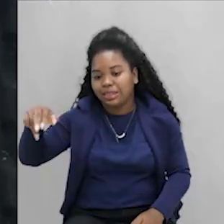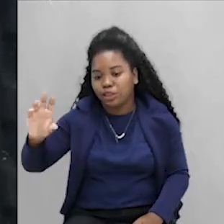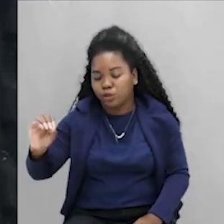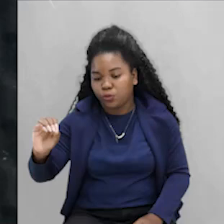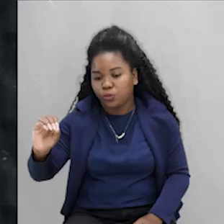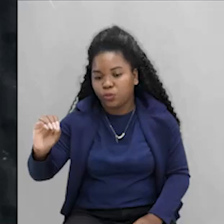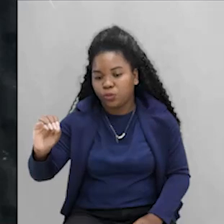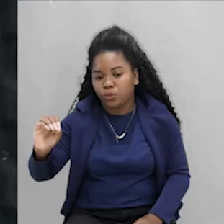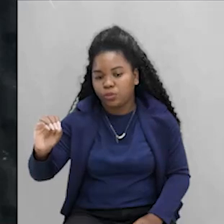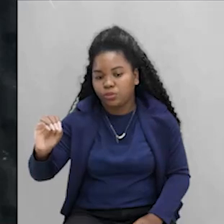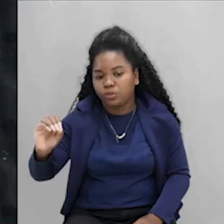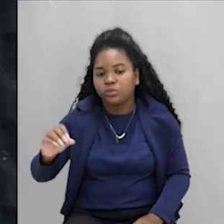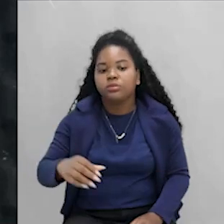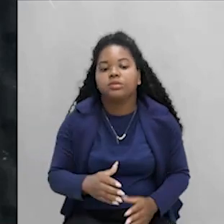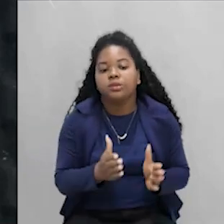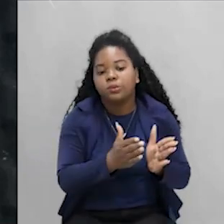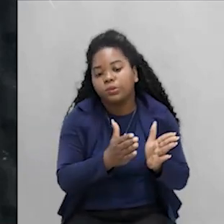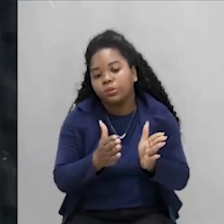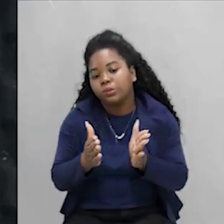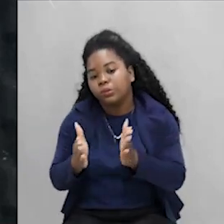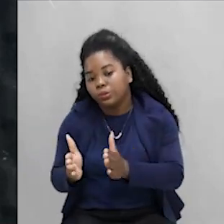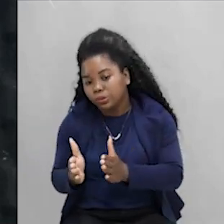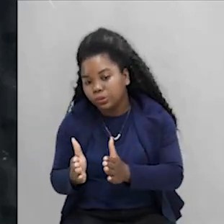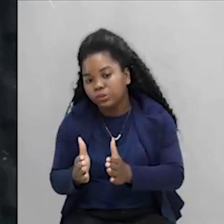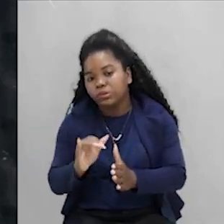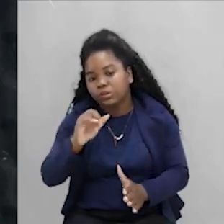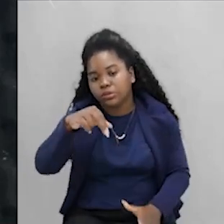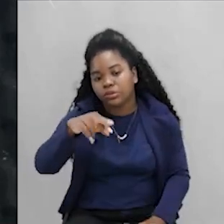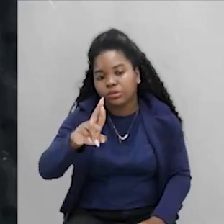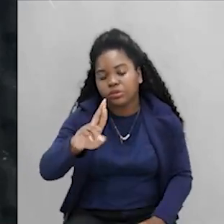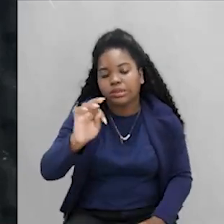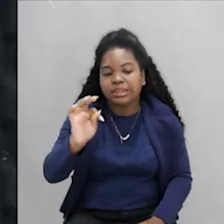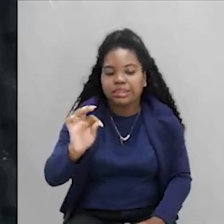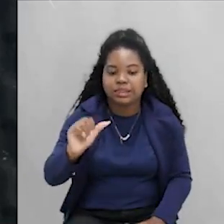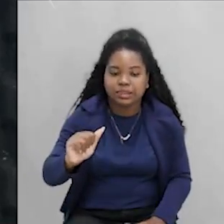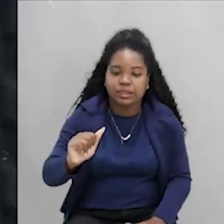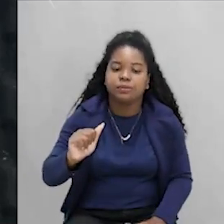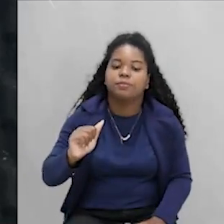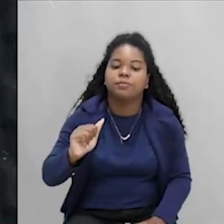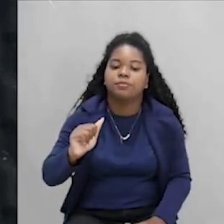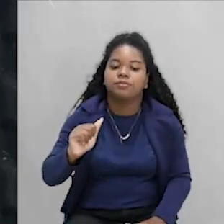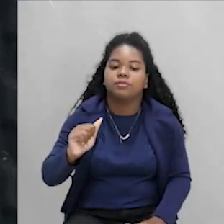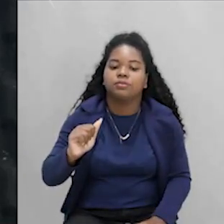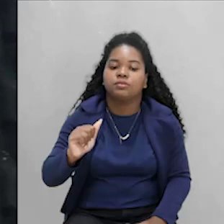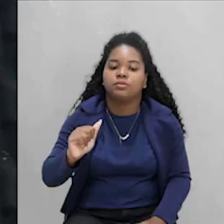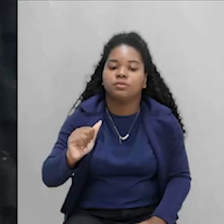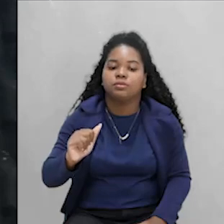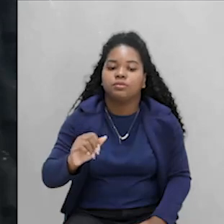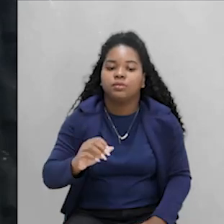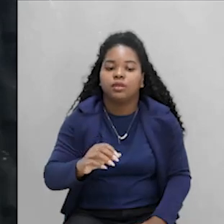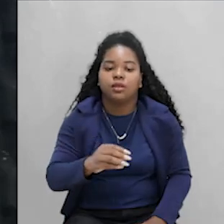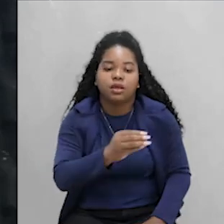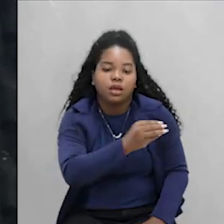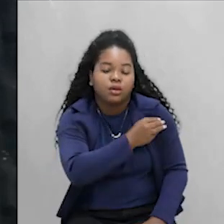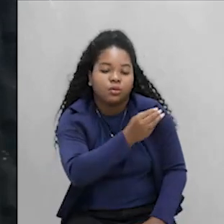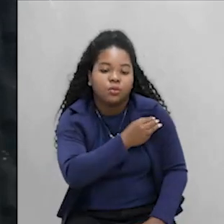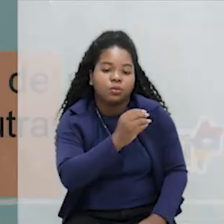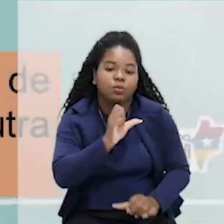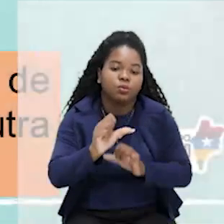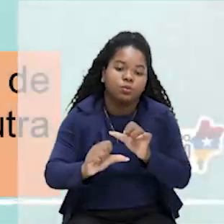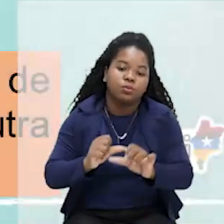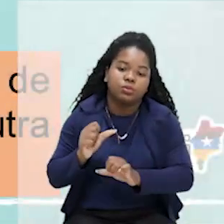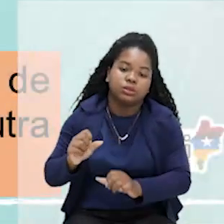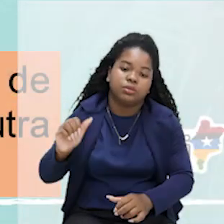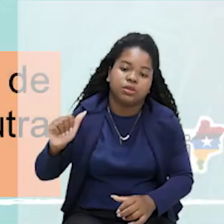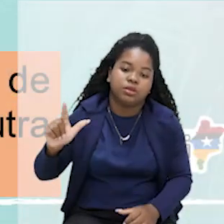13 a desidratação é intramolecular álcool gera alceno e nós